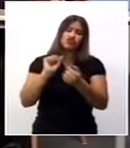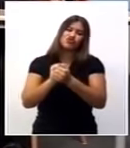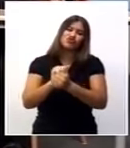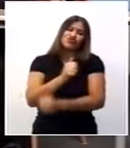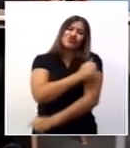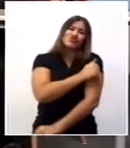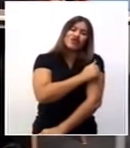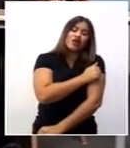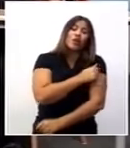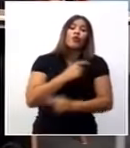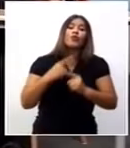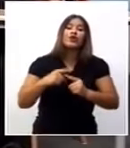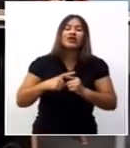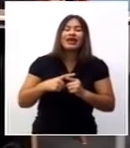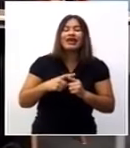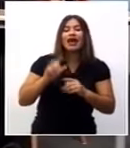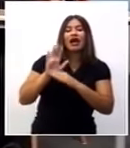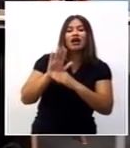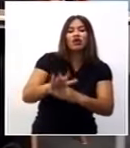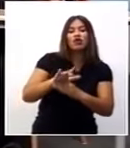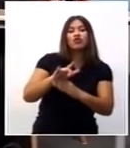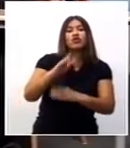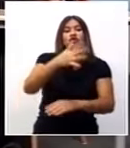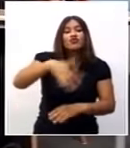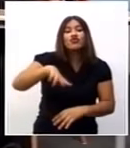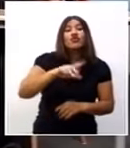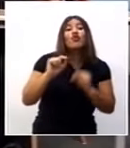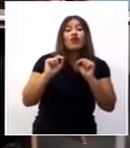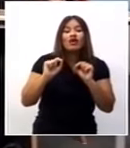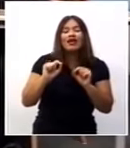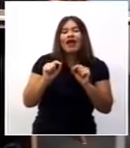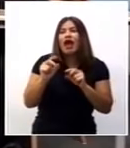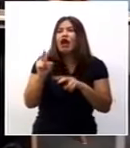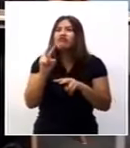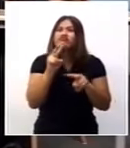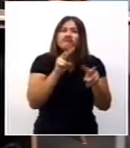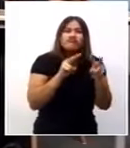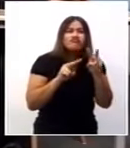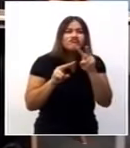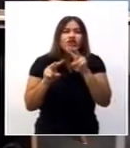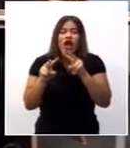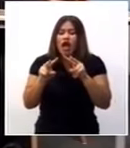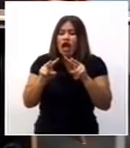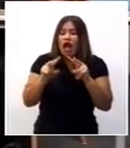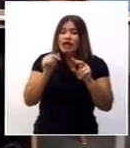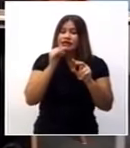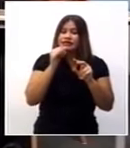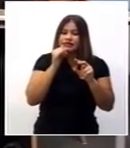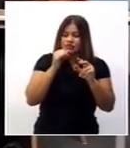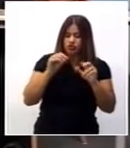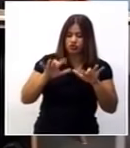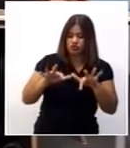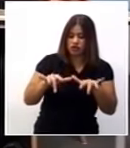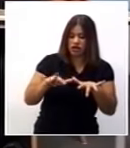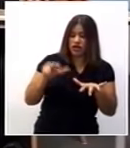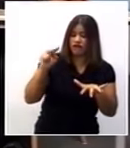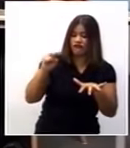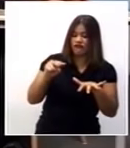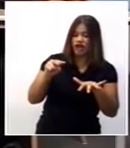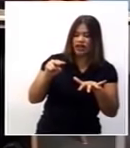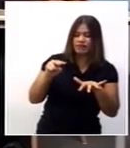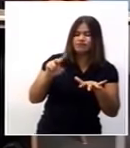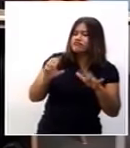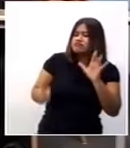porque ensina o aluno a questionar, ensina vocês a observar um teclado e questionar quem será que fabricou esse teclado? De onde